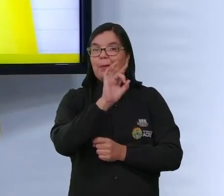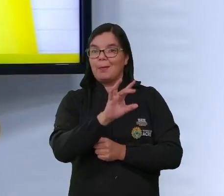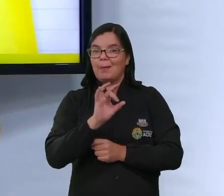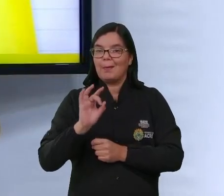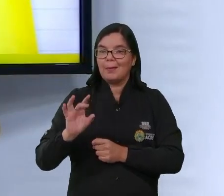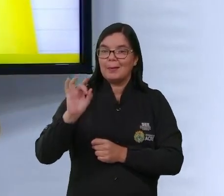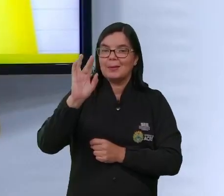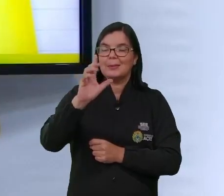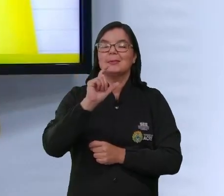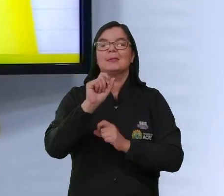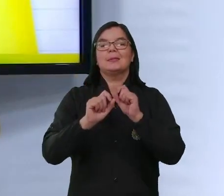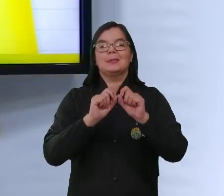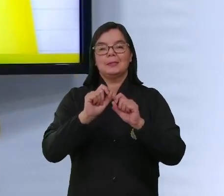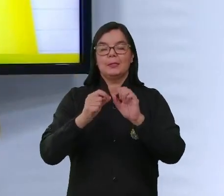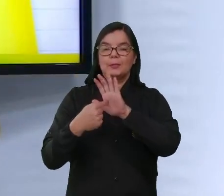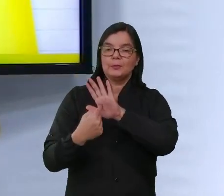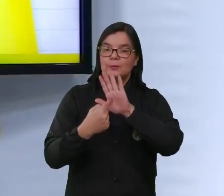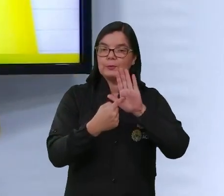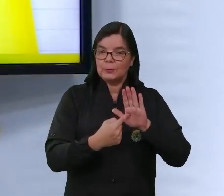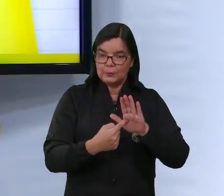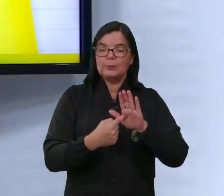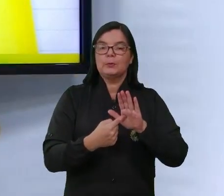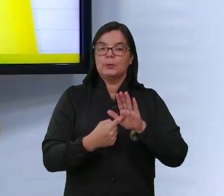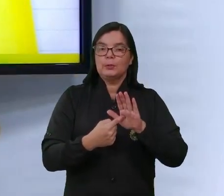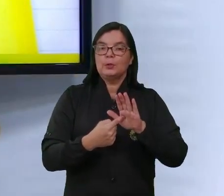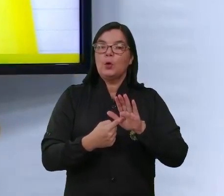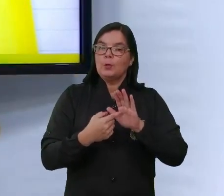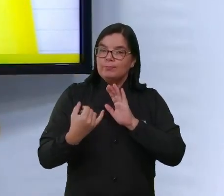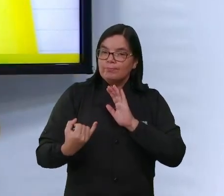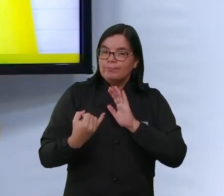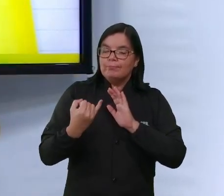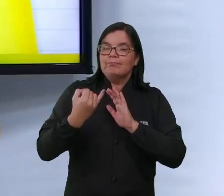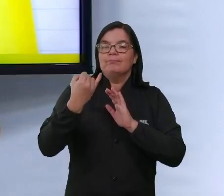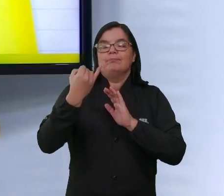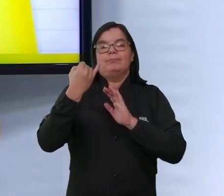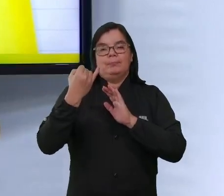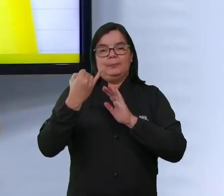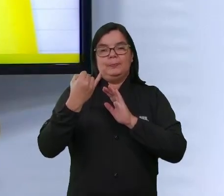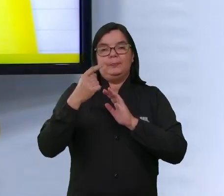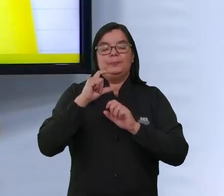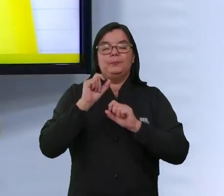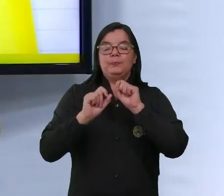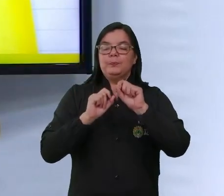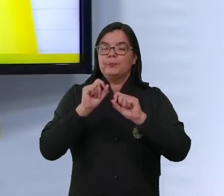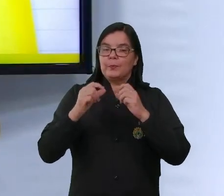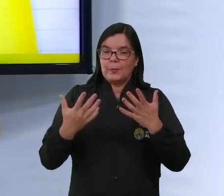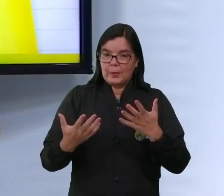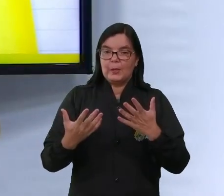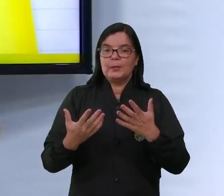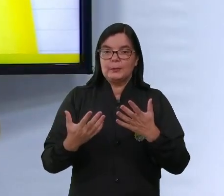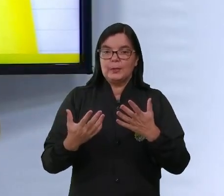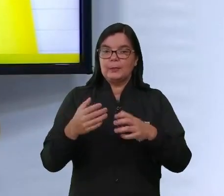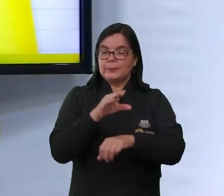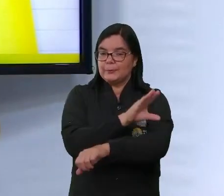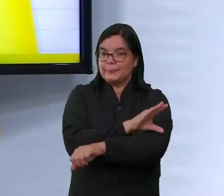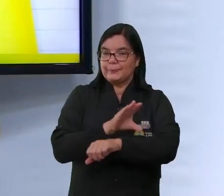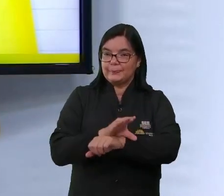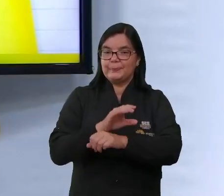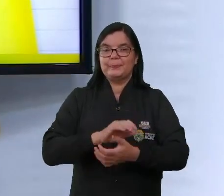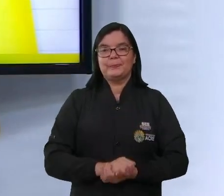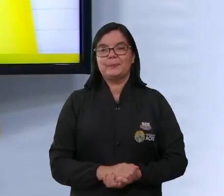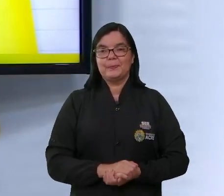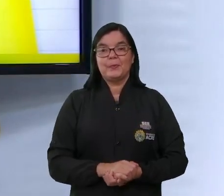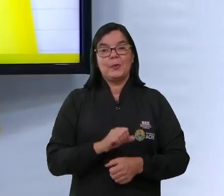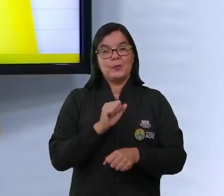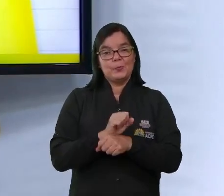delas acaba evidenciando uma fortuna, uma riqueza no que diz respeito às questões culturais. E